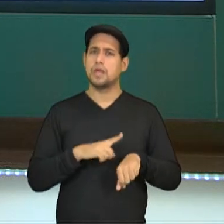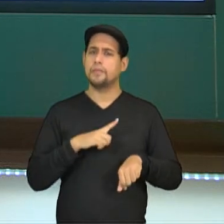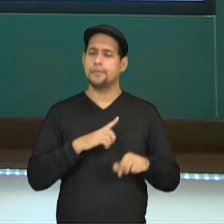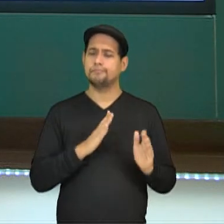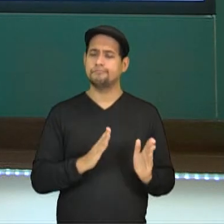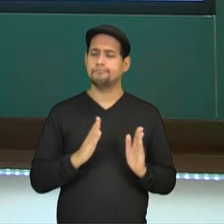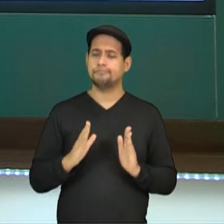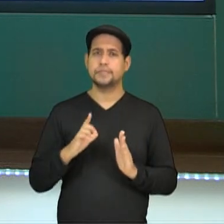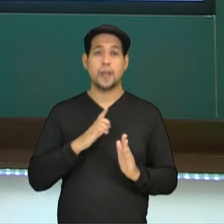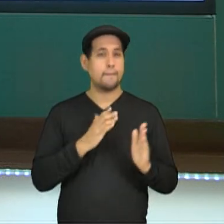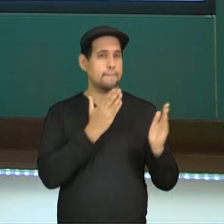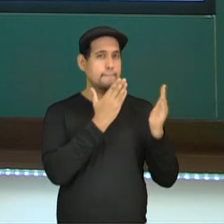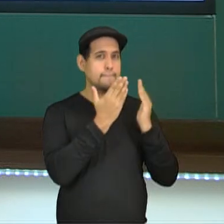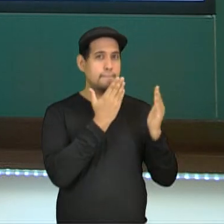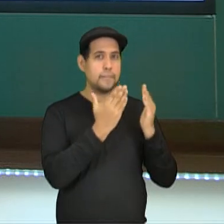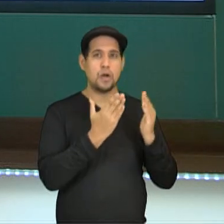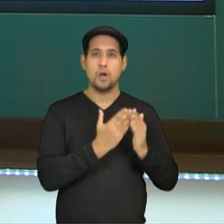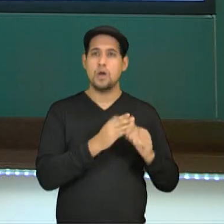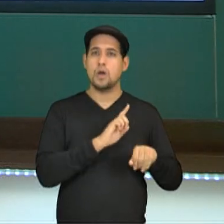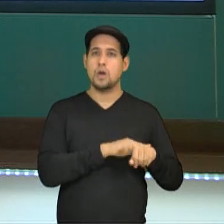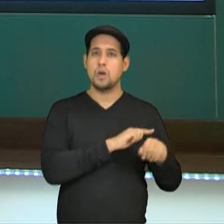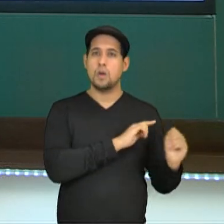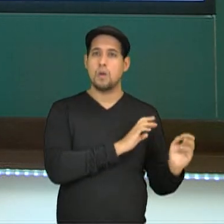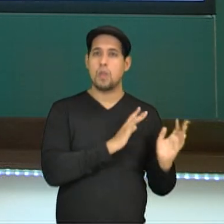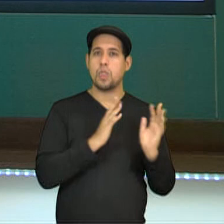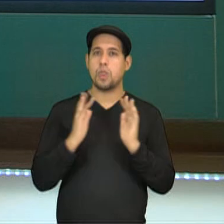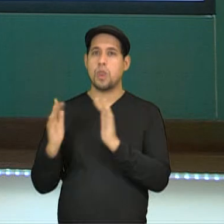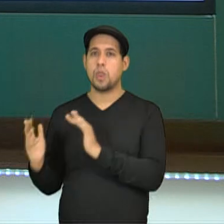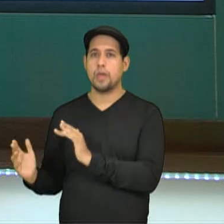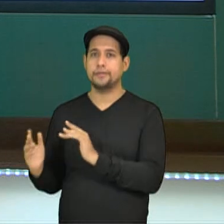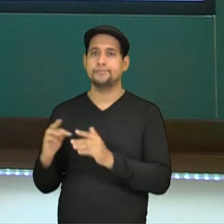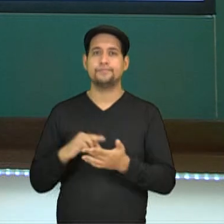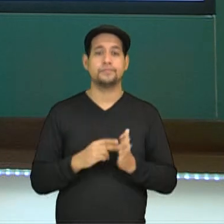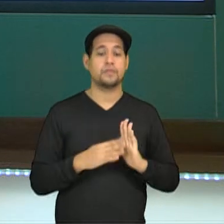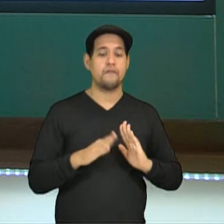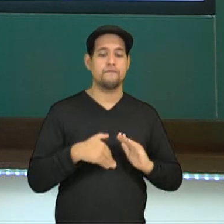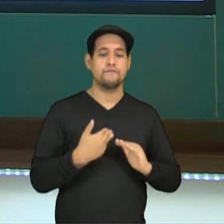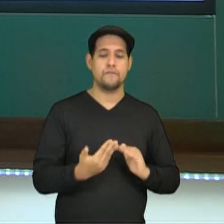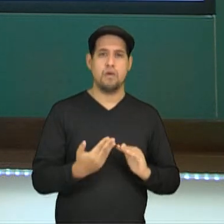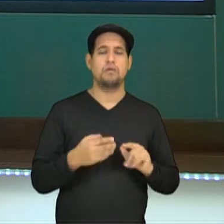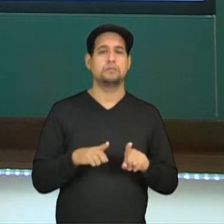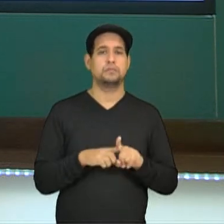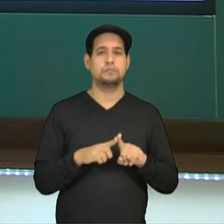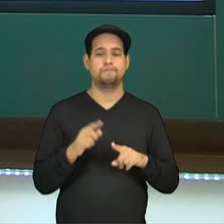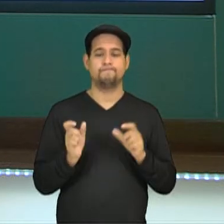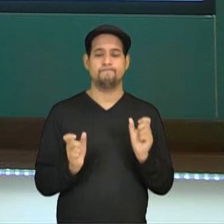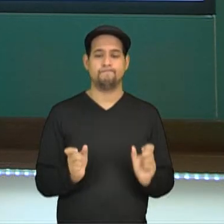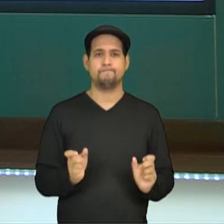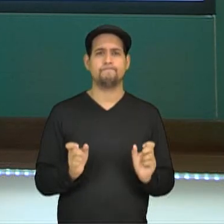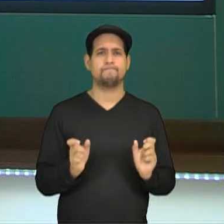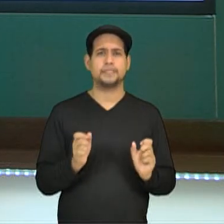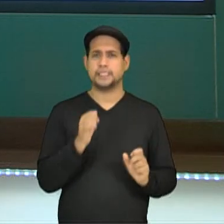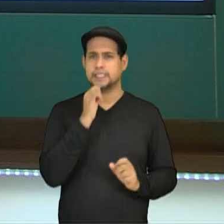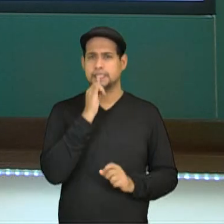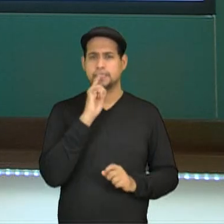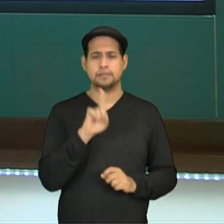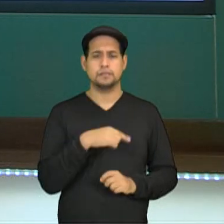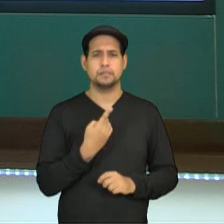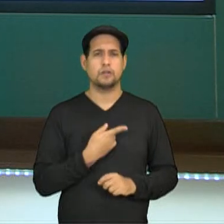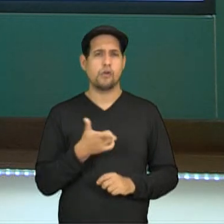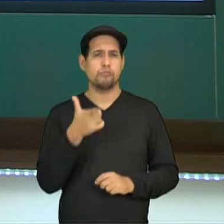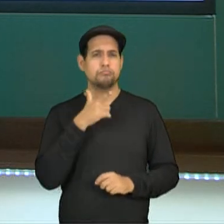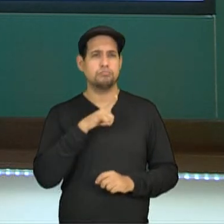tempo psicológico, o tempo cronológico, O tempo cronológico é externo aos personagens, é aquele tempo que nós